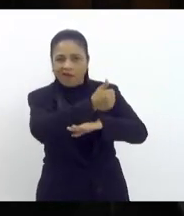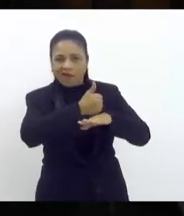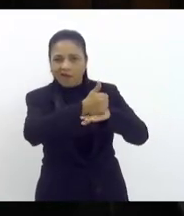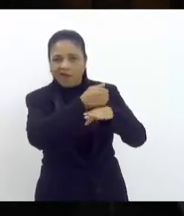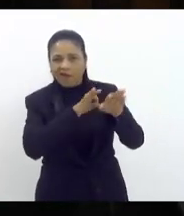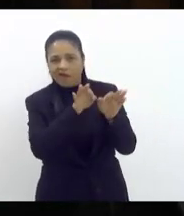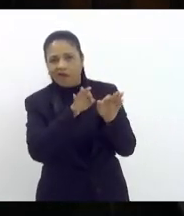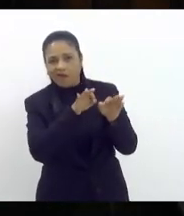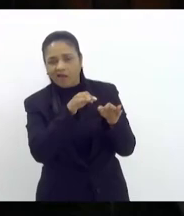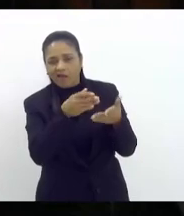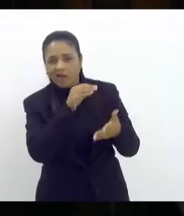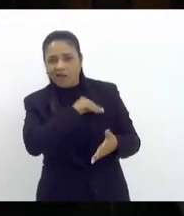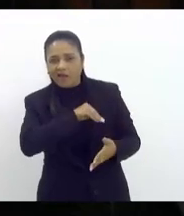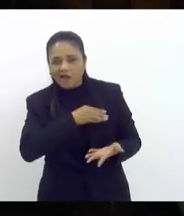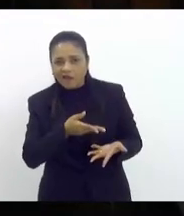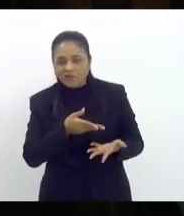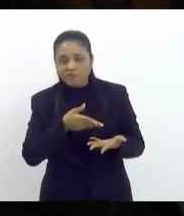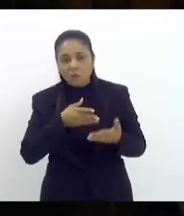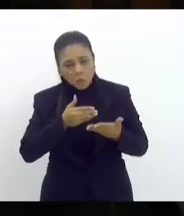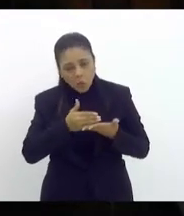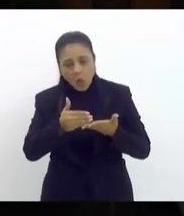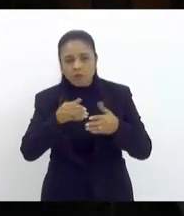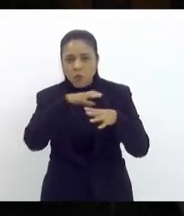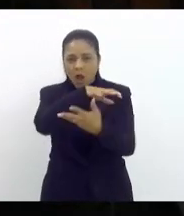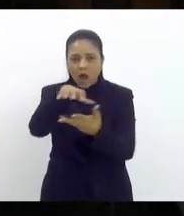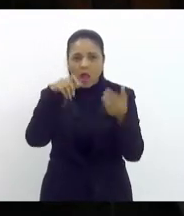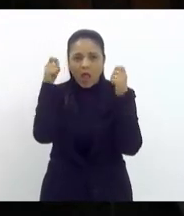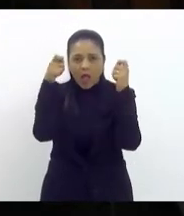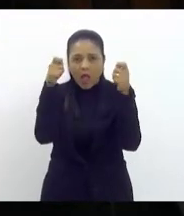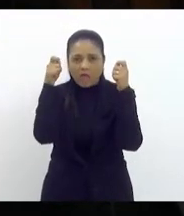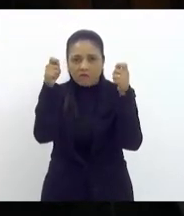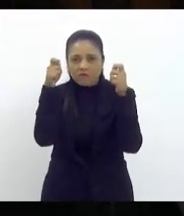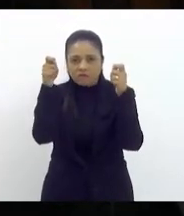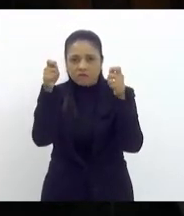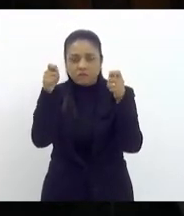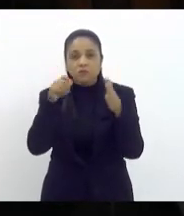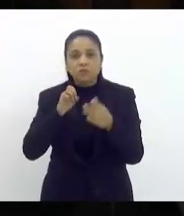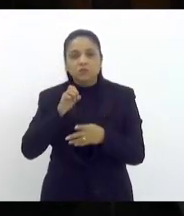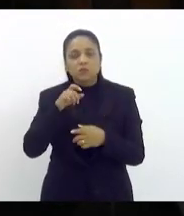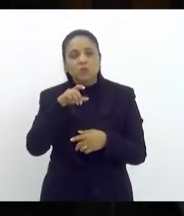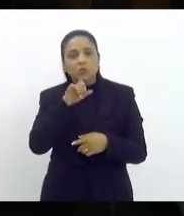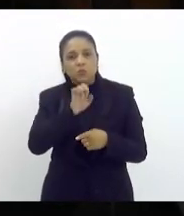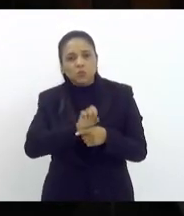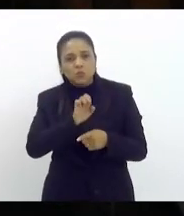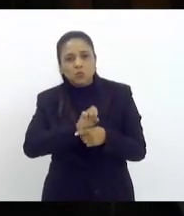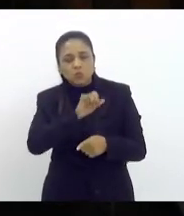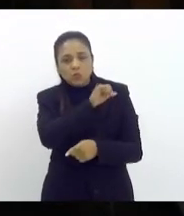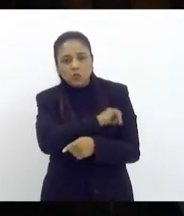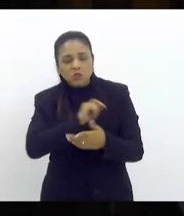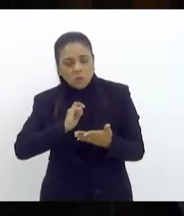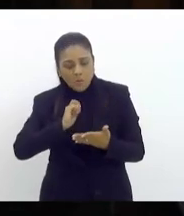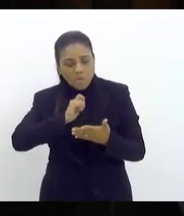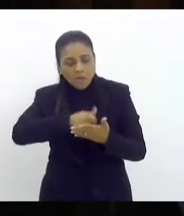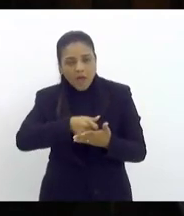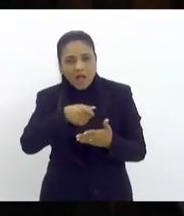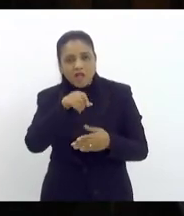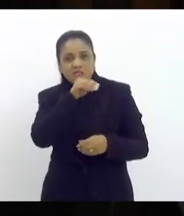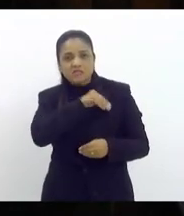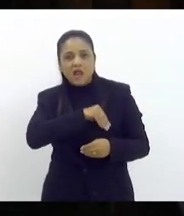por isso foi iniciada uma greve porque o Rio de Janeiro paga o salário mais baixo do Brasil